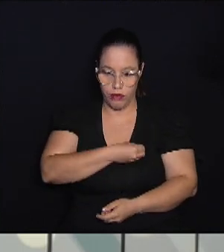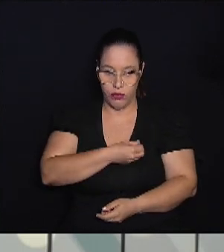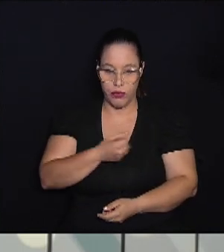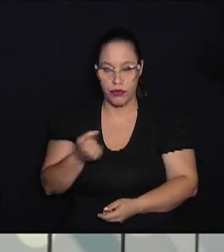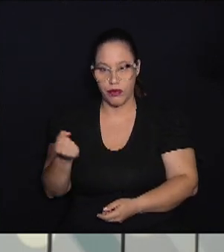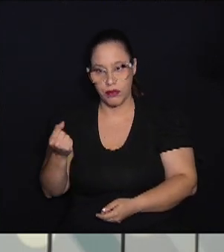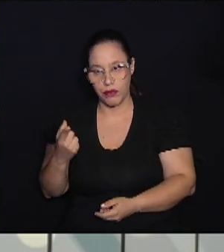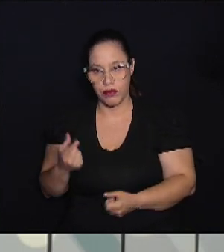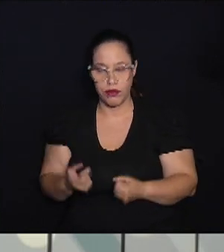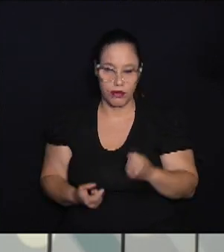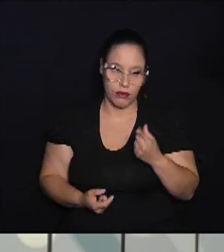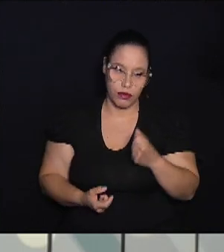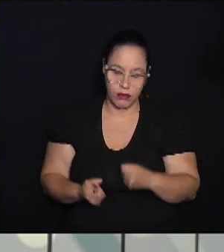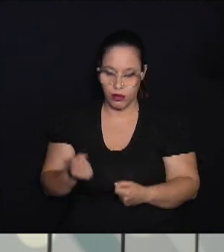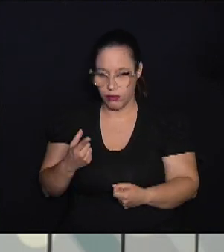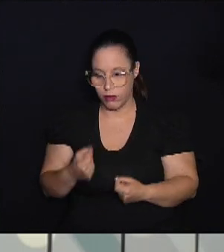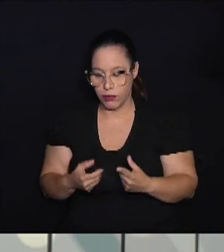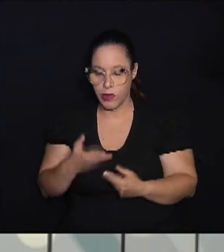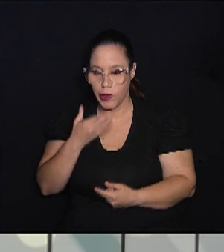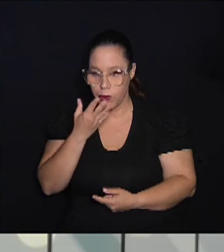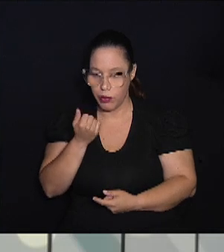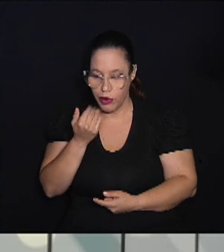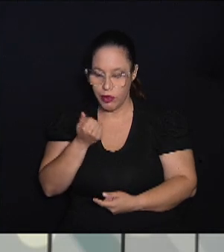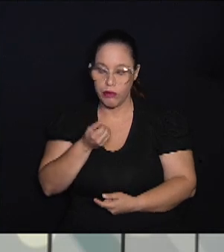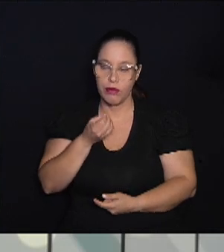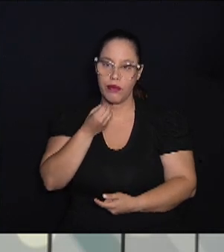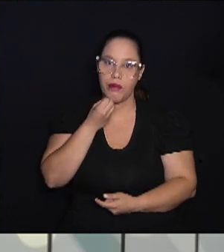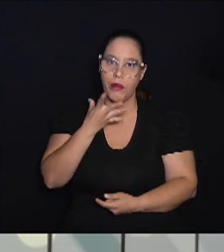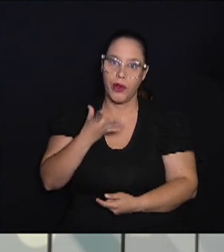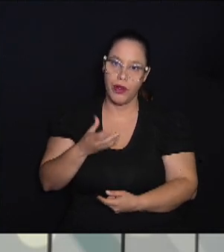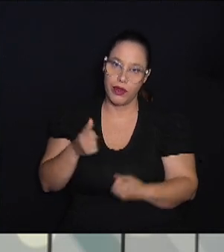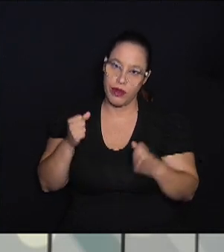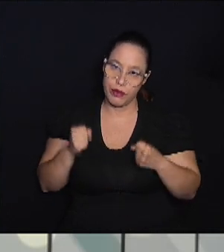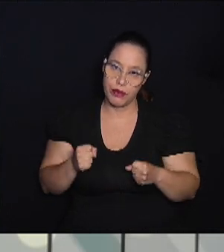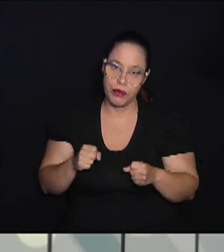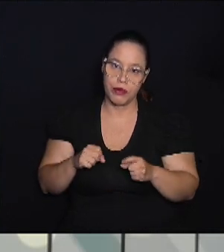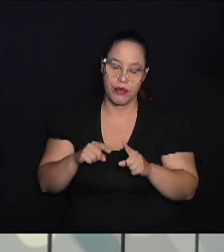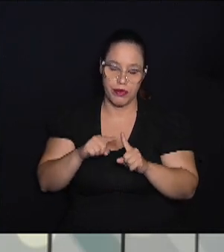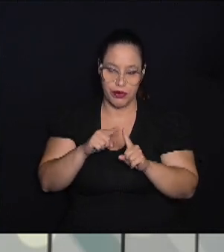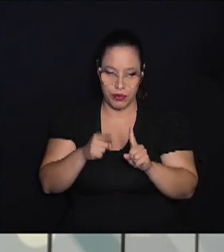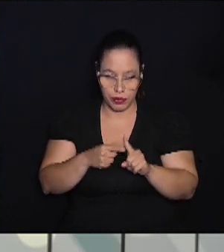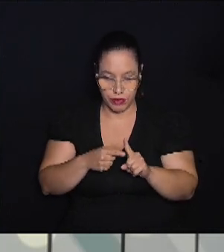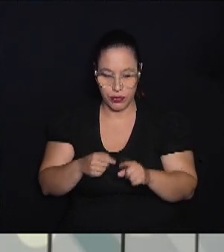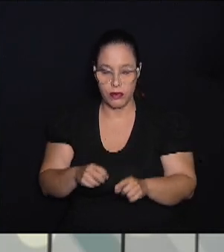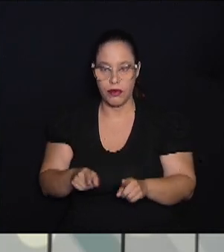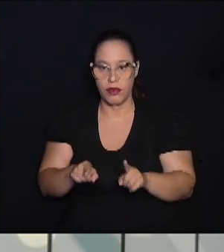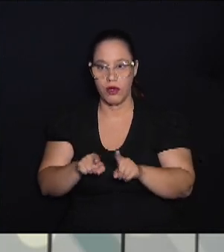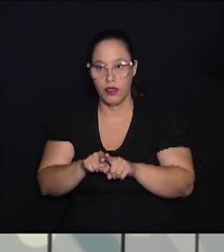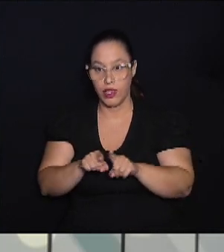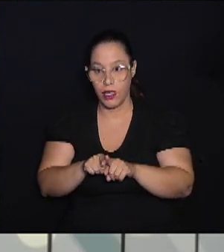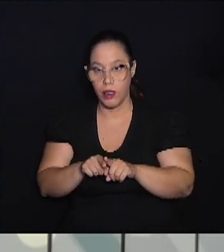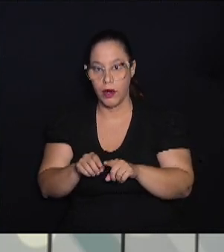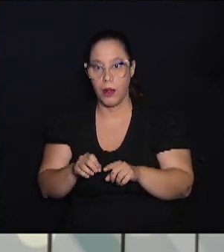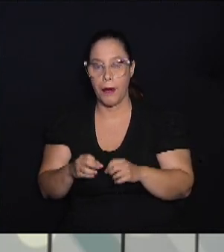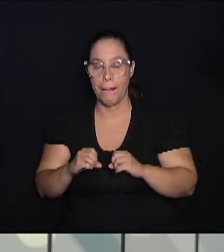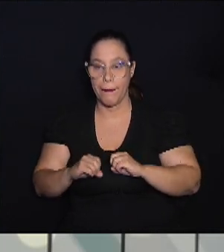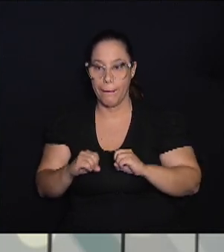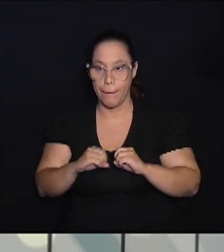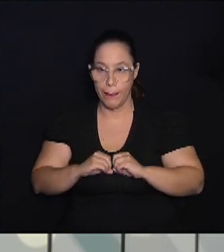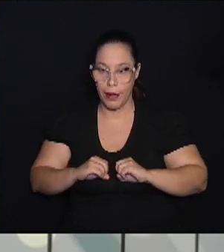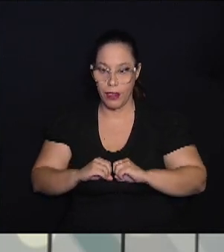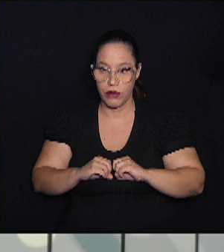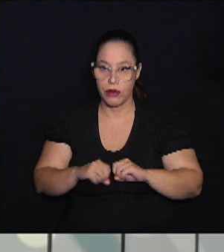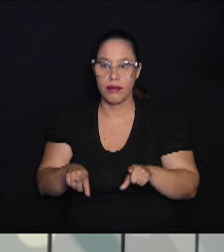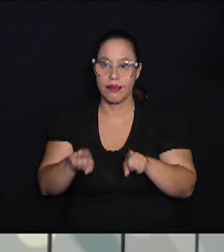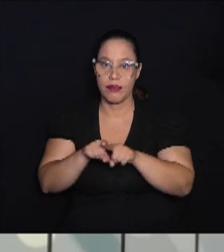alimentos e nutrientes podem melhorar a saúde reprodutiva feminina e masculina também. Nós vamos